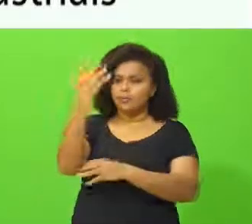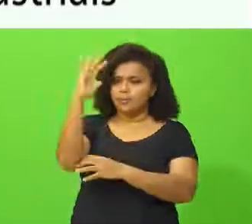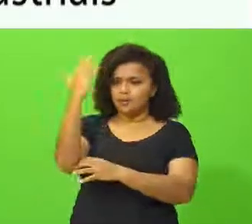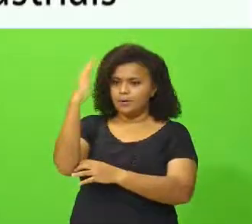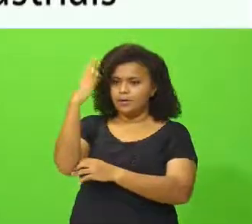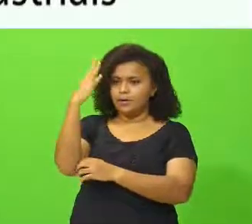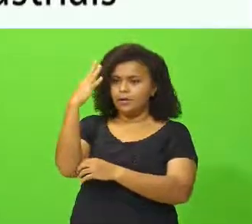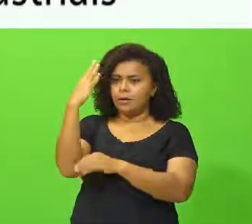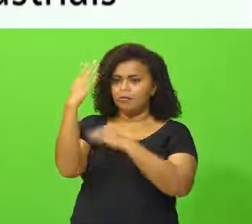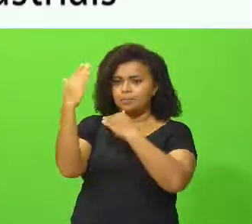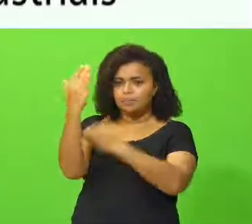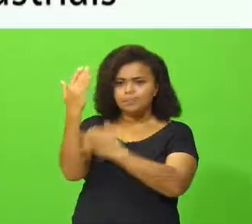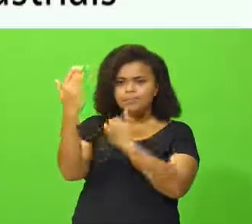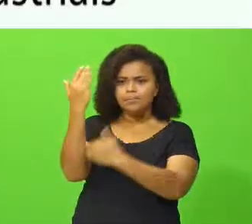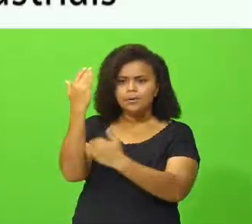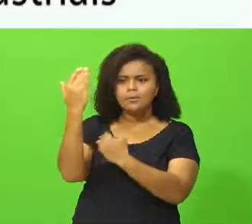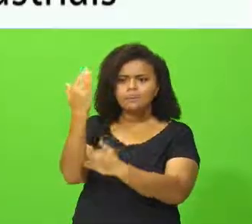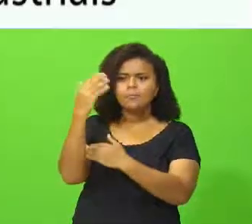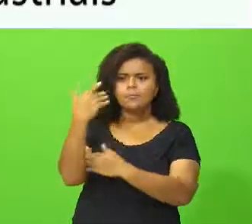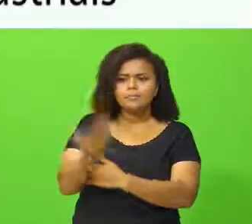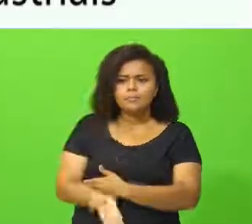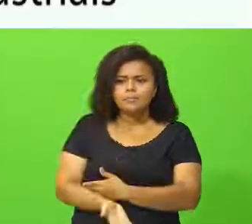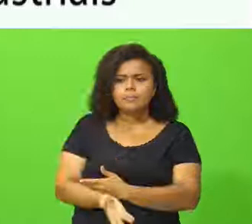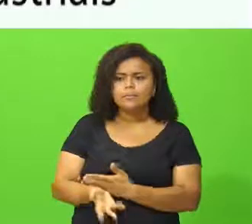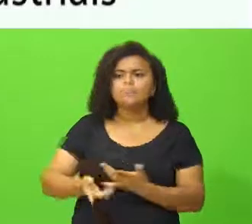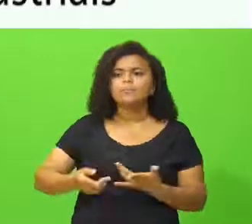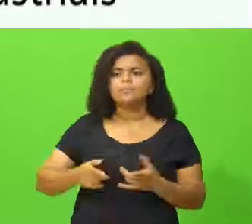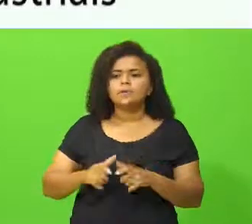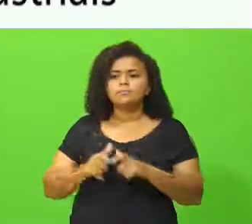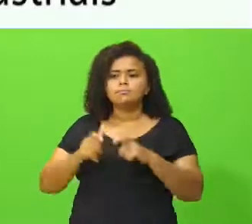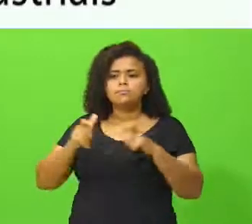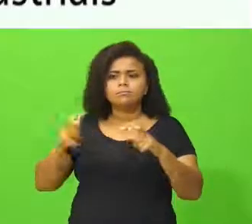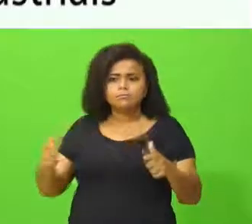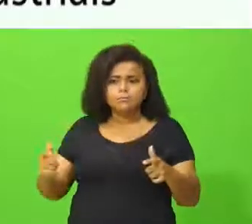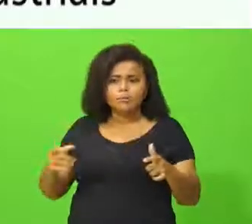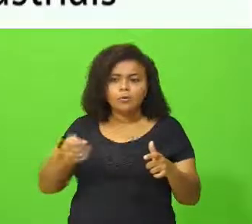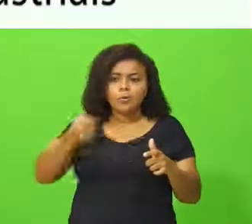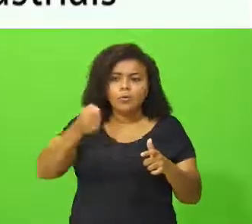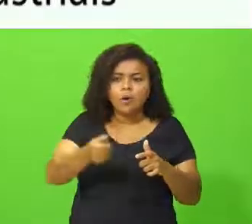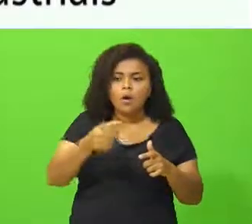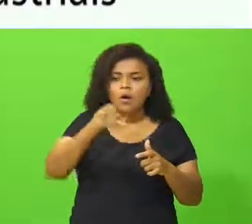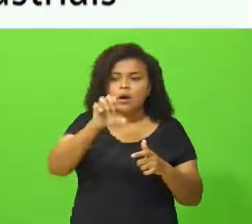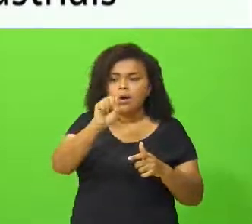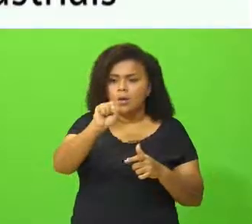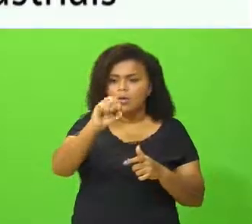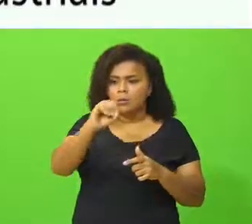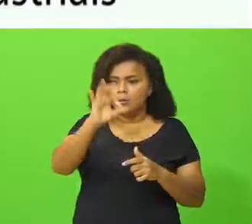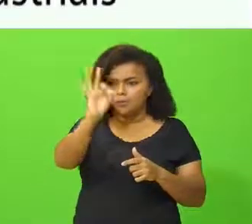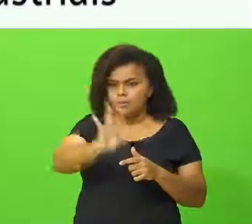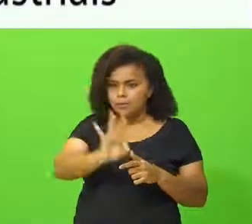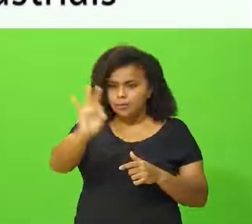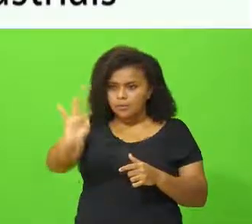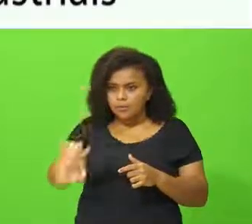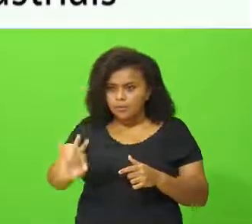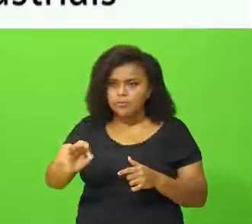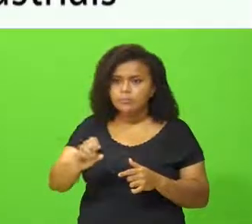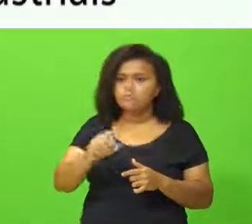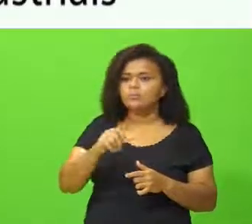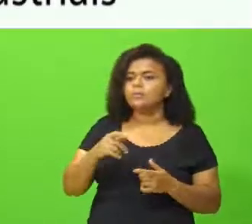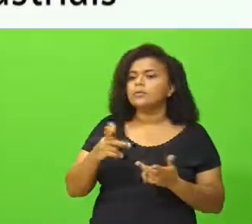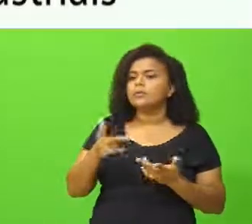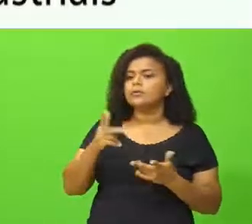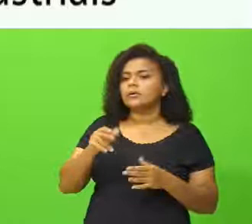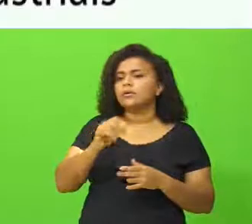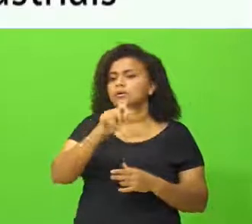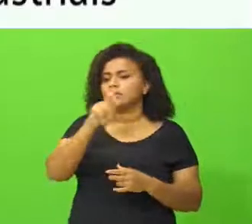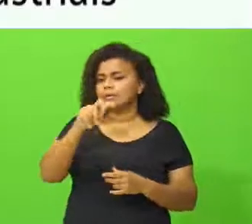desmatamento, um percentual bastante elevado de cerca de quase 80%, né? Vai estar aí 75,4%, bem